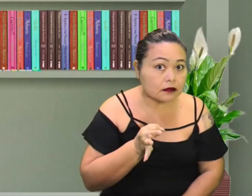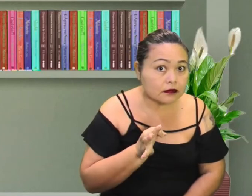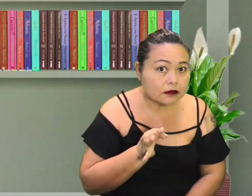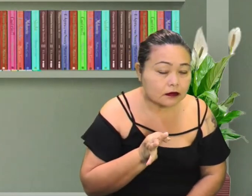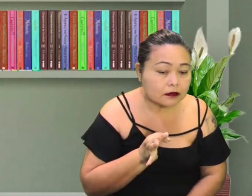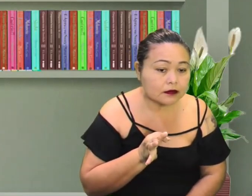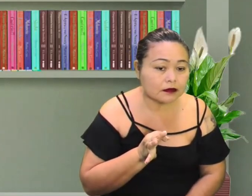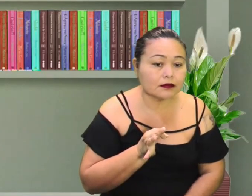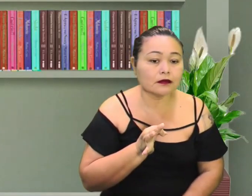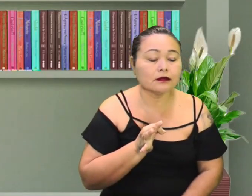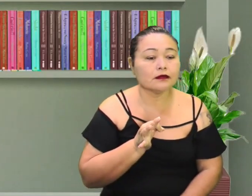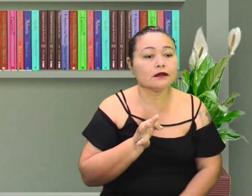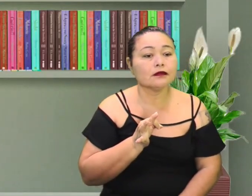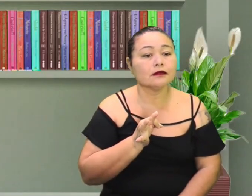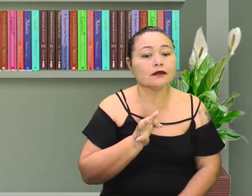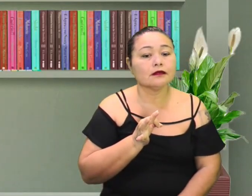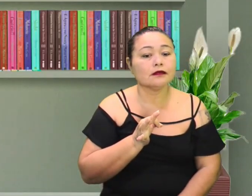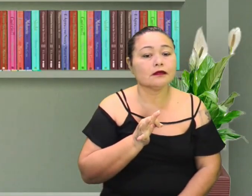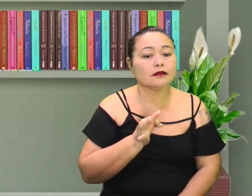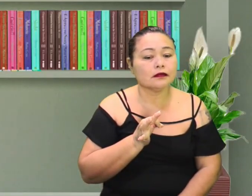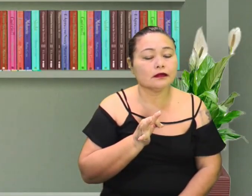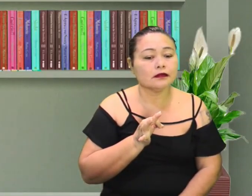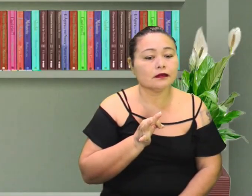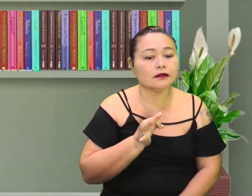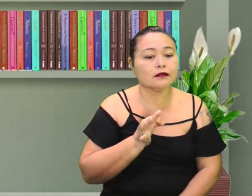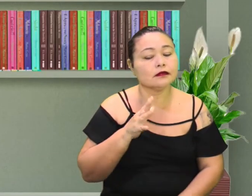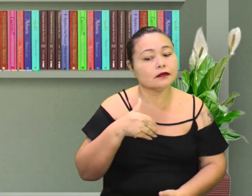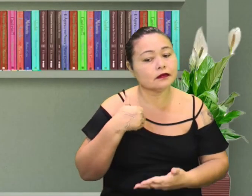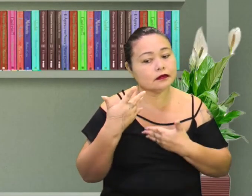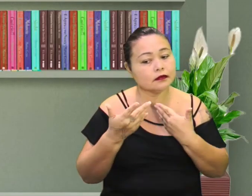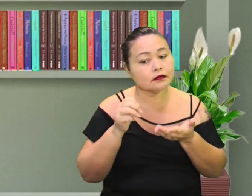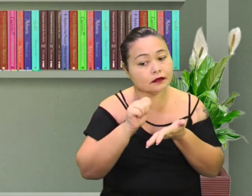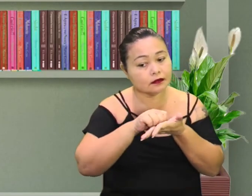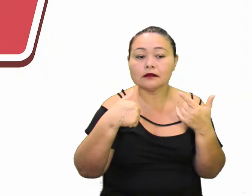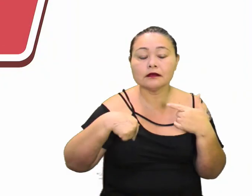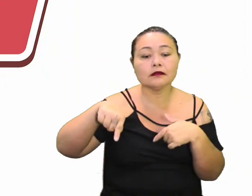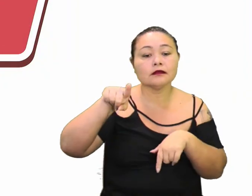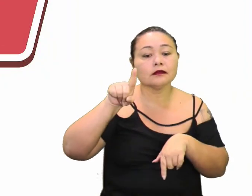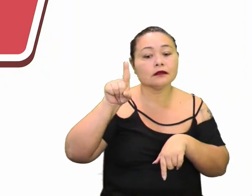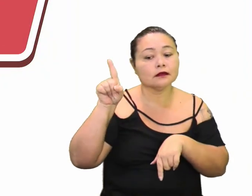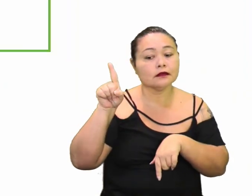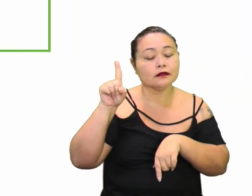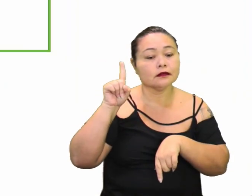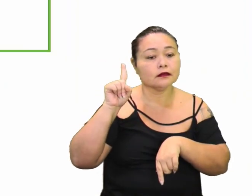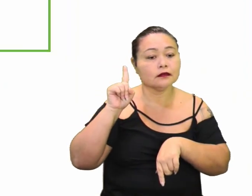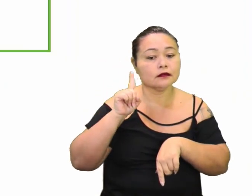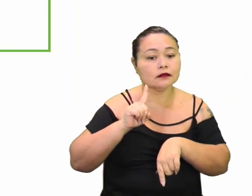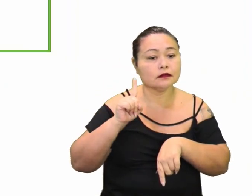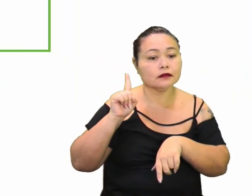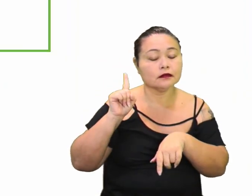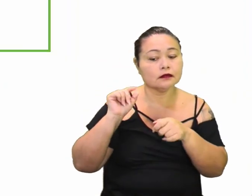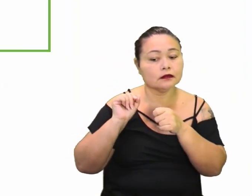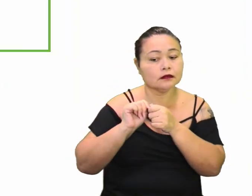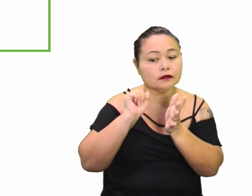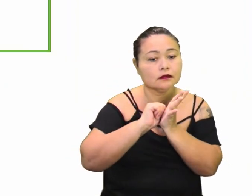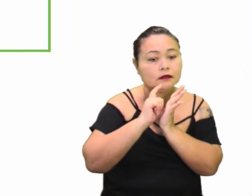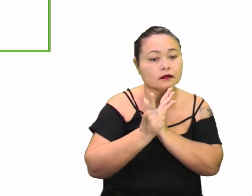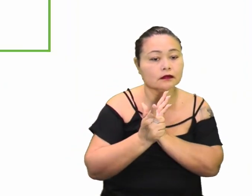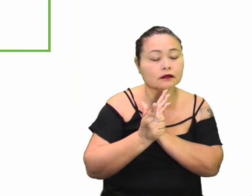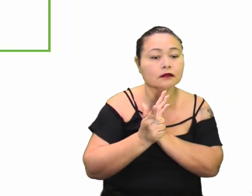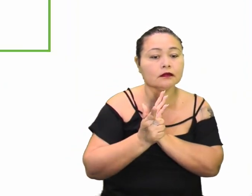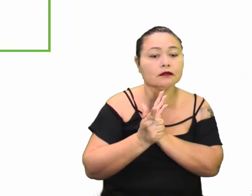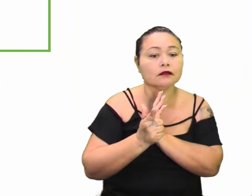você entende por realidade? Então, vamos aqui. Realidade é tudo que existe no mundo conhecido,